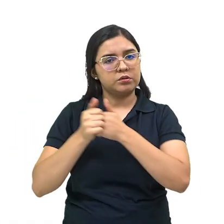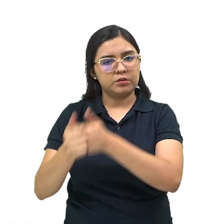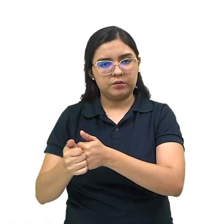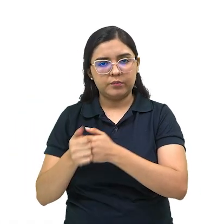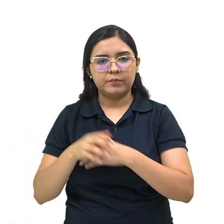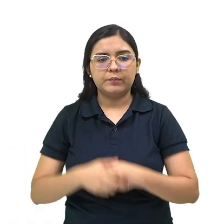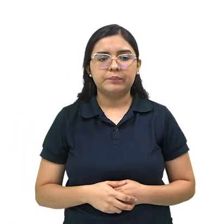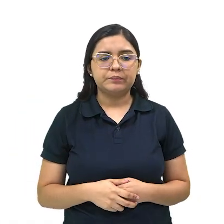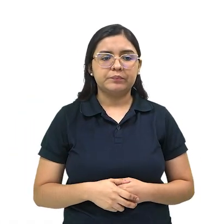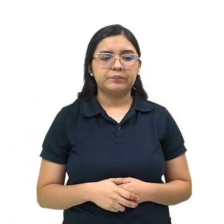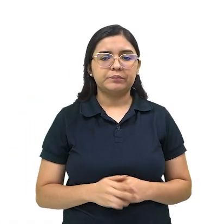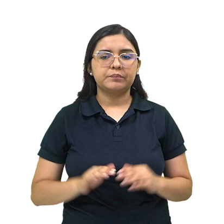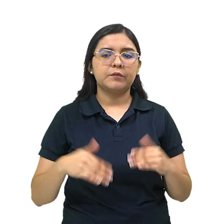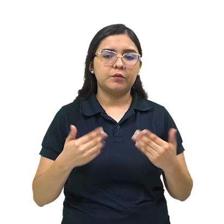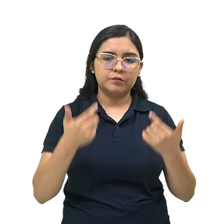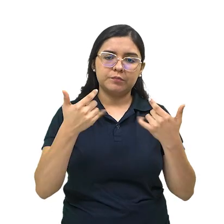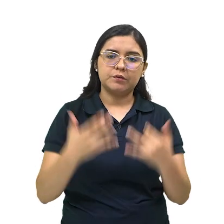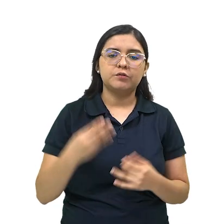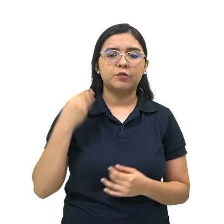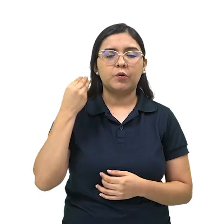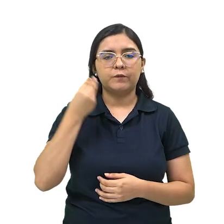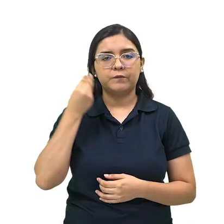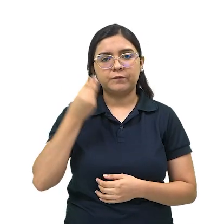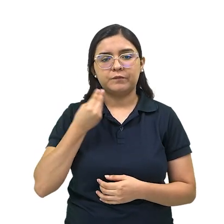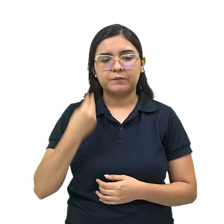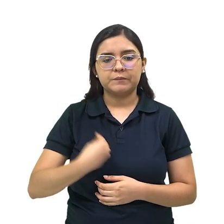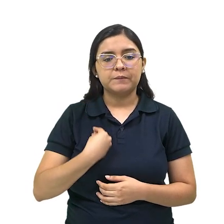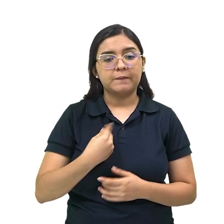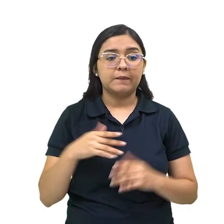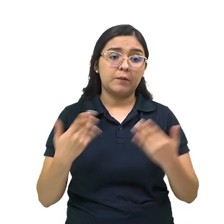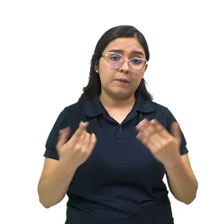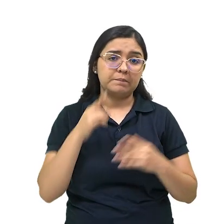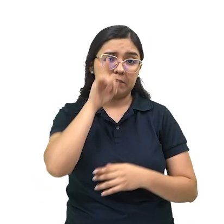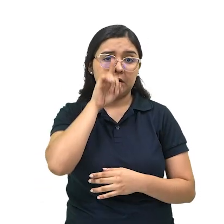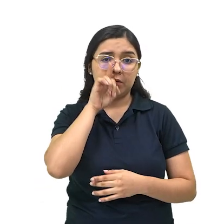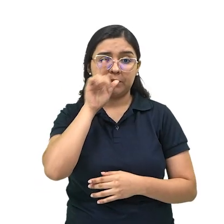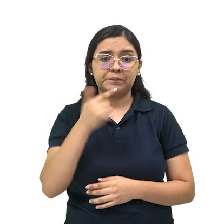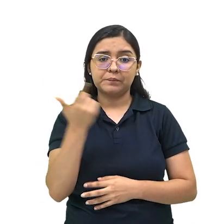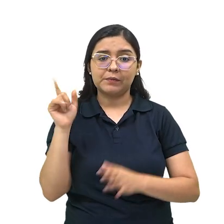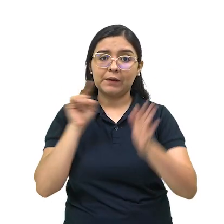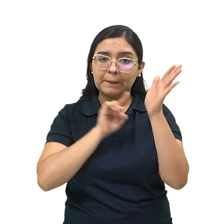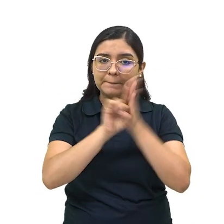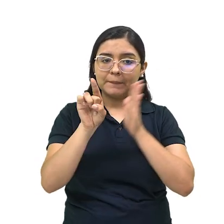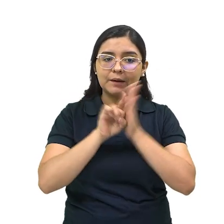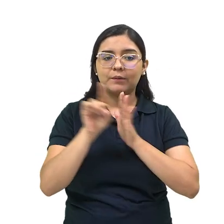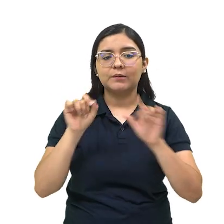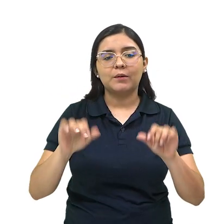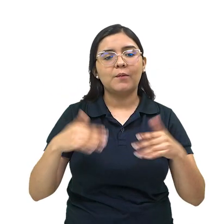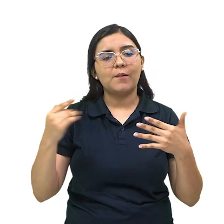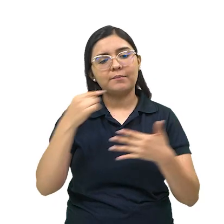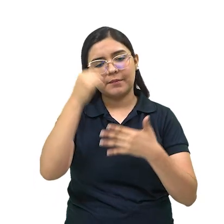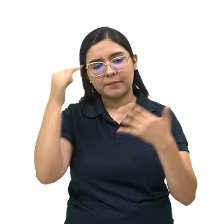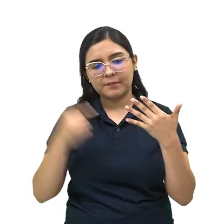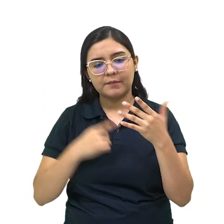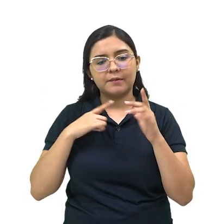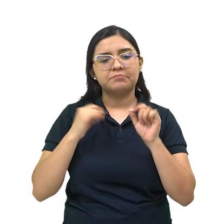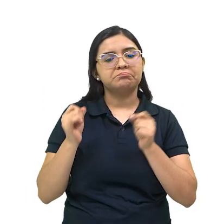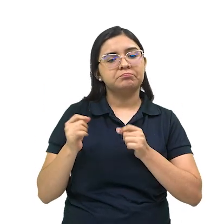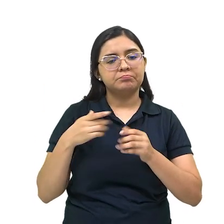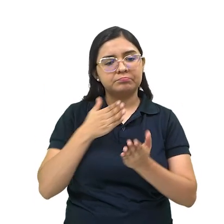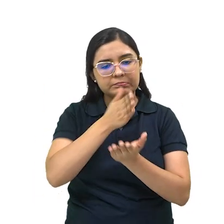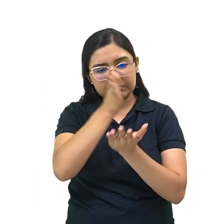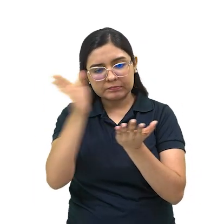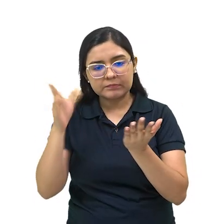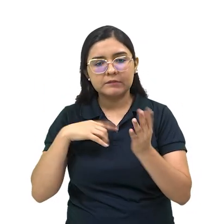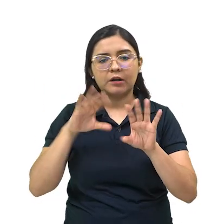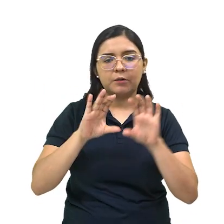seguindo, né? Que eu estou dizendo que eu estou vivenciando. Então isso é um perigo. A segunda pergunta seriam quais os critérios e caminhos que as comunidades de fé